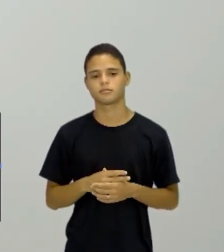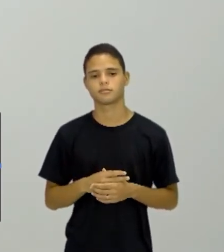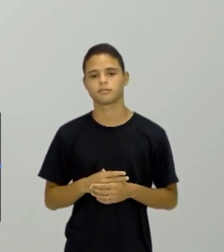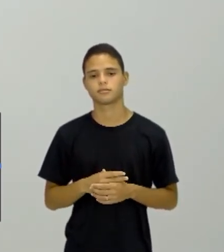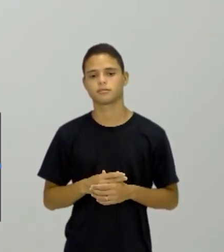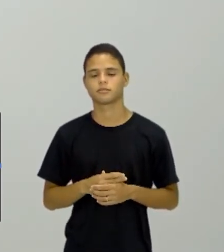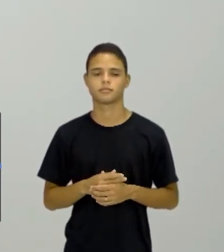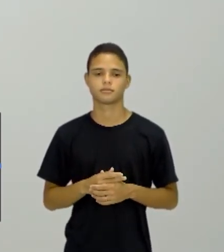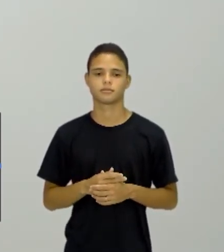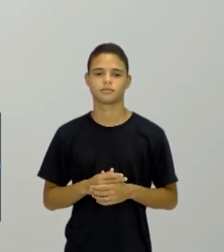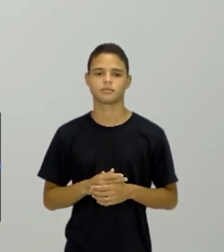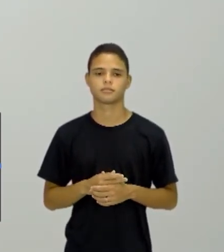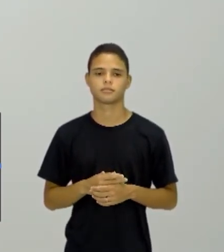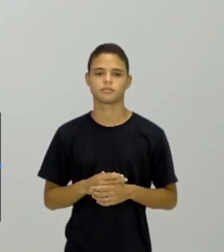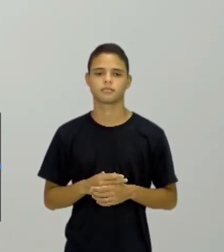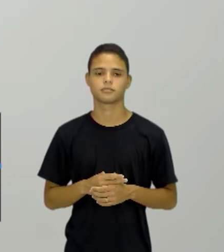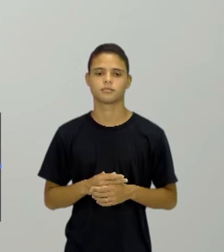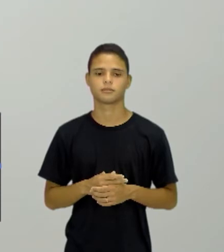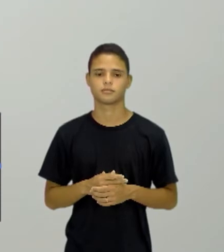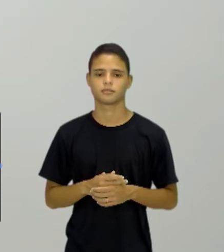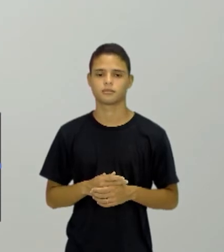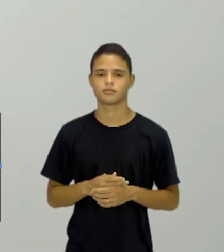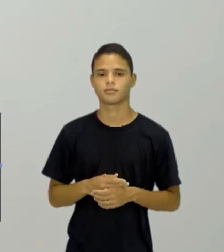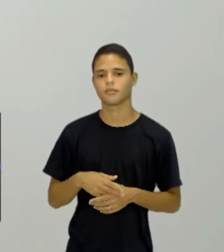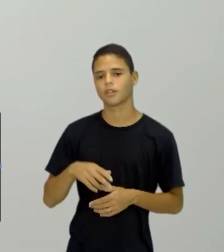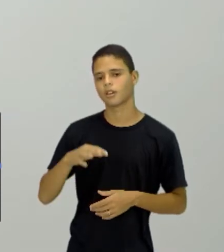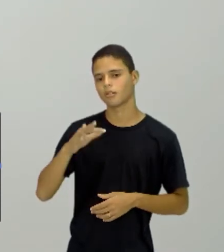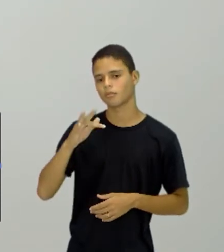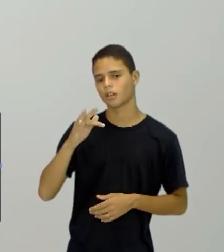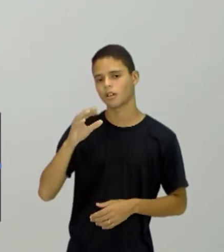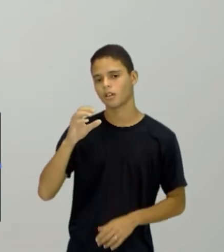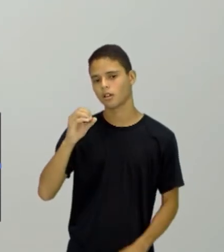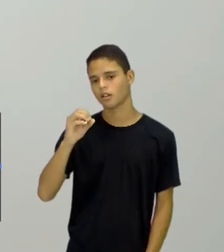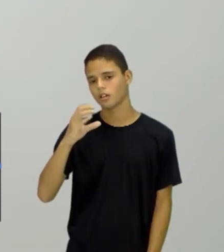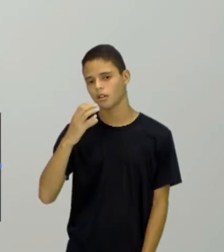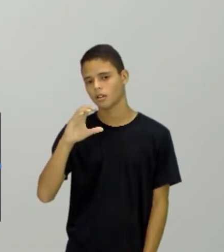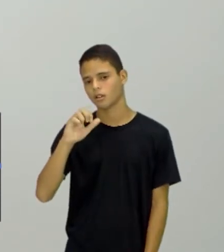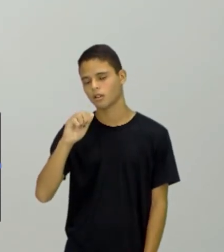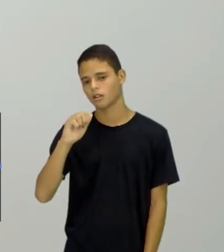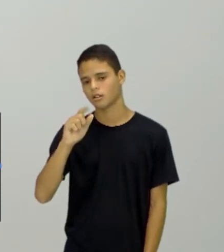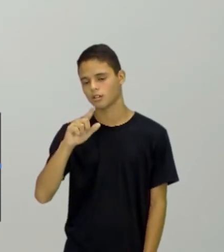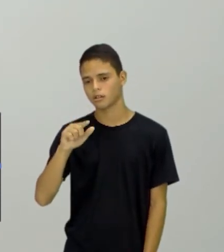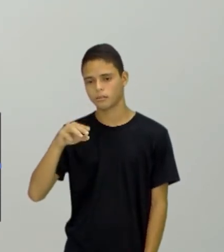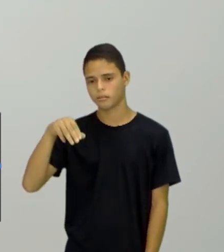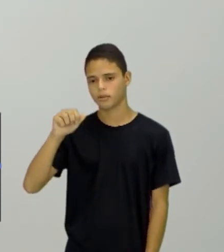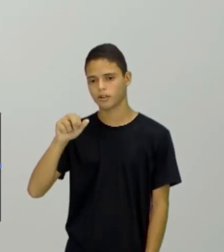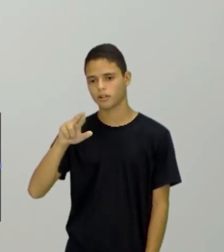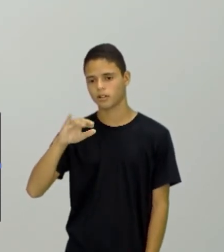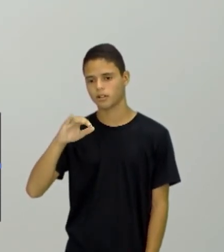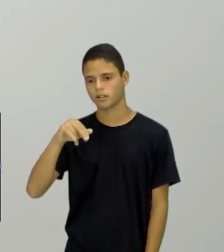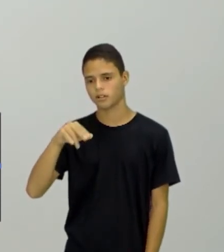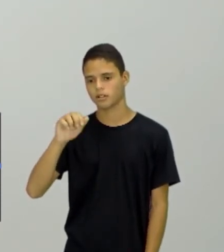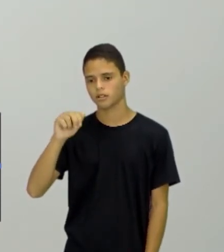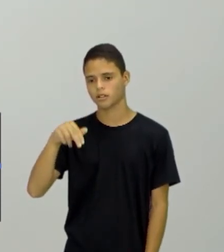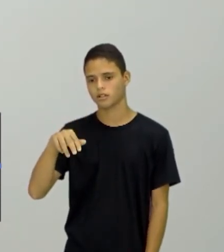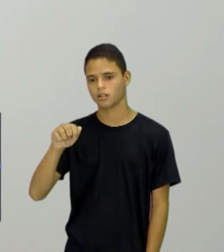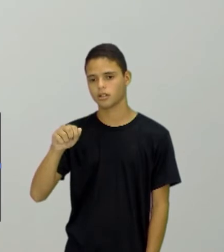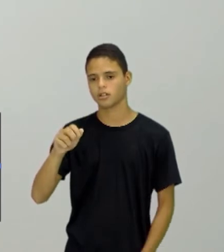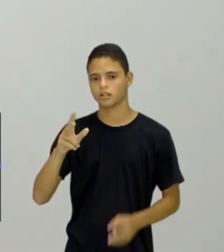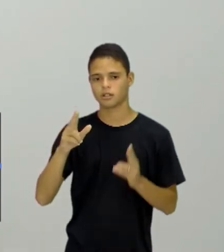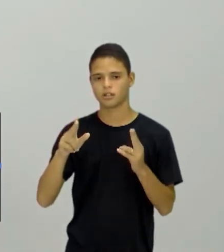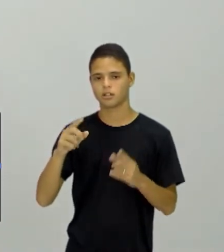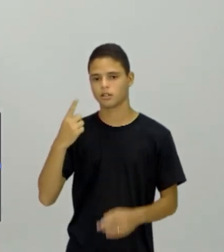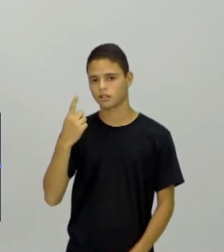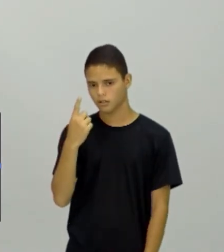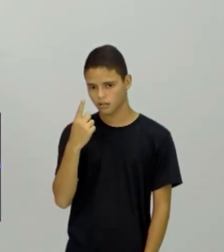à Fossa das Marianas. Sabe quanto que daria? 1 pixel. Quando eu falo 1 pixel, é isso